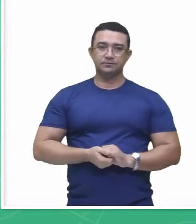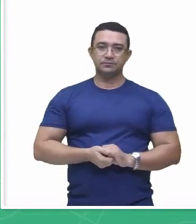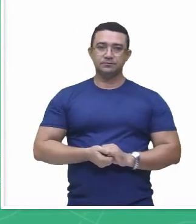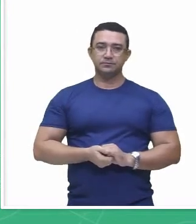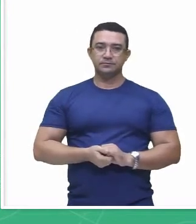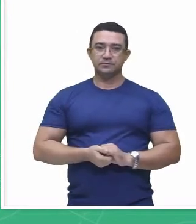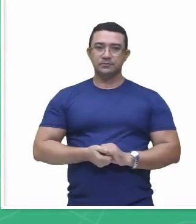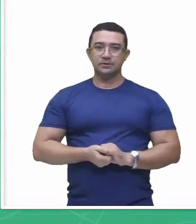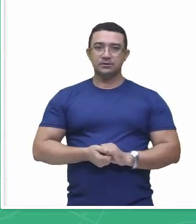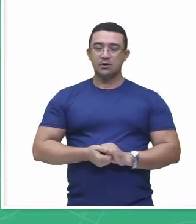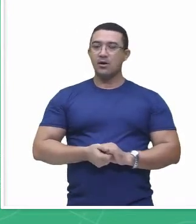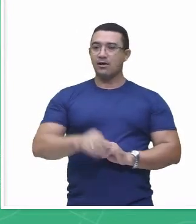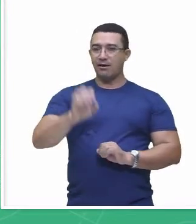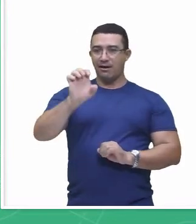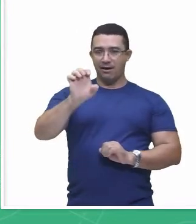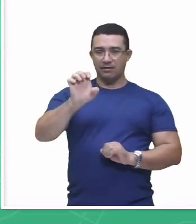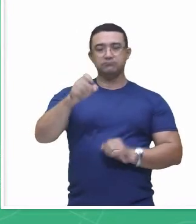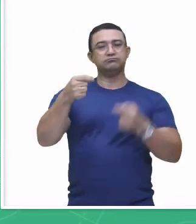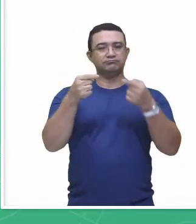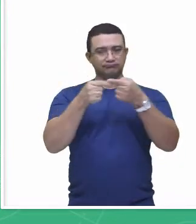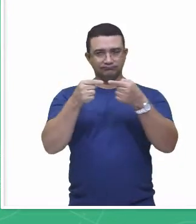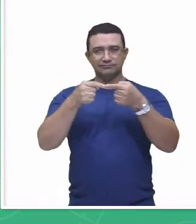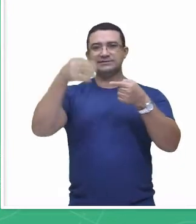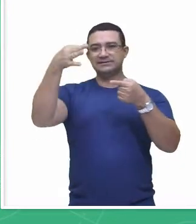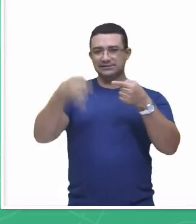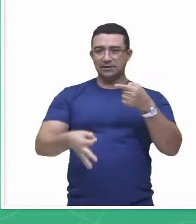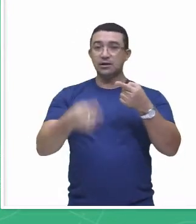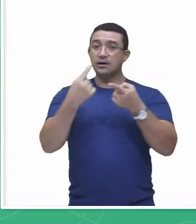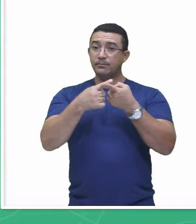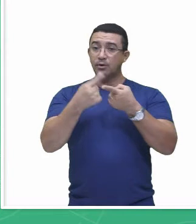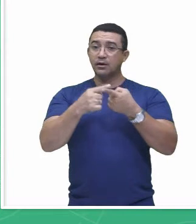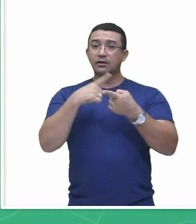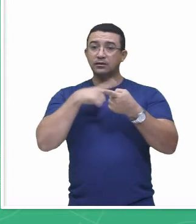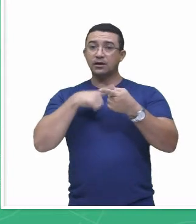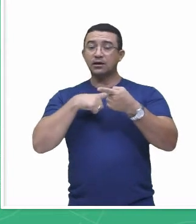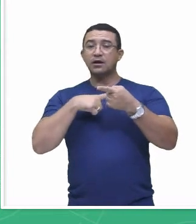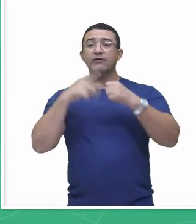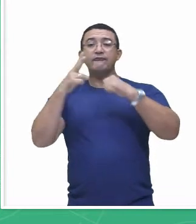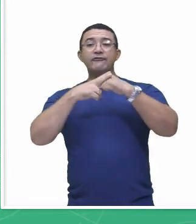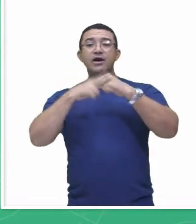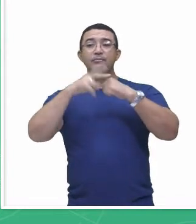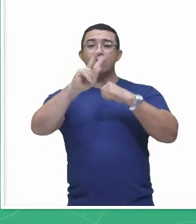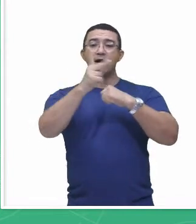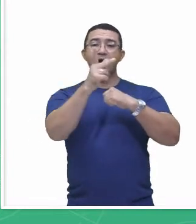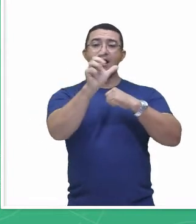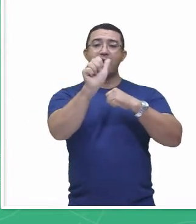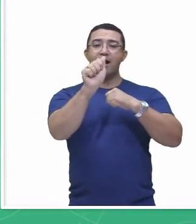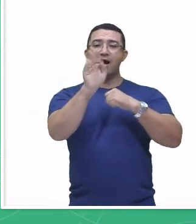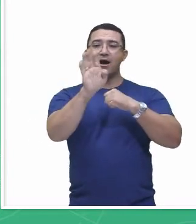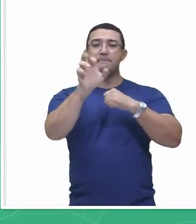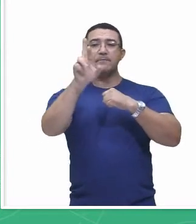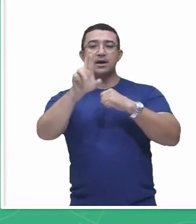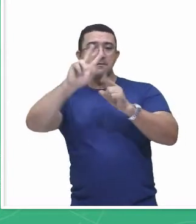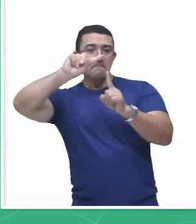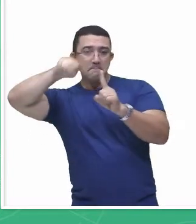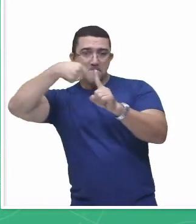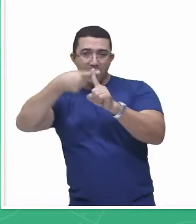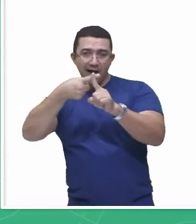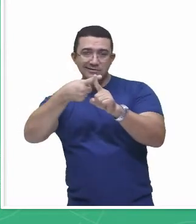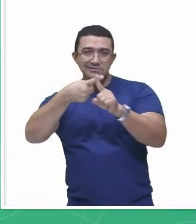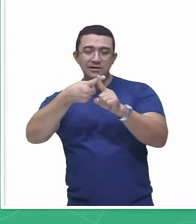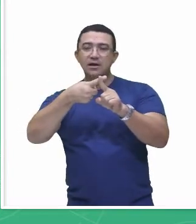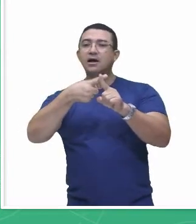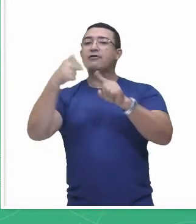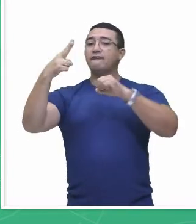a letra E, que seria a nossa correta, que temos aqui, ó, verbo haber, mais particípio do verbo trabalhar.